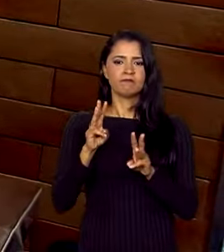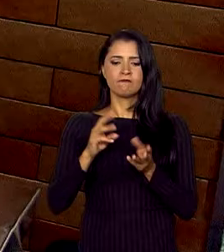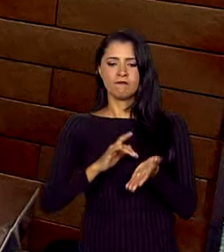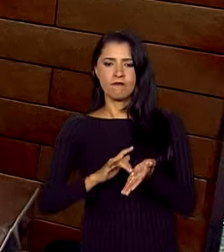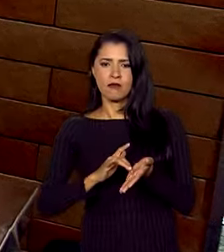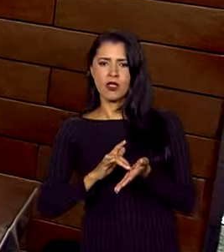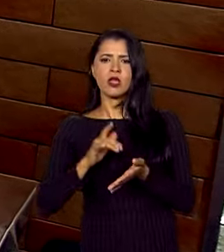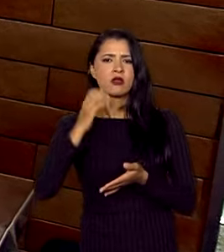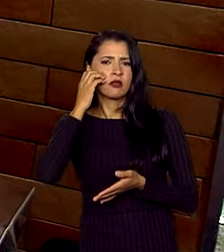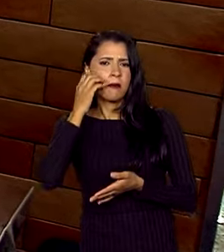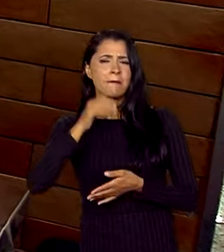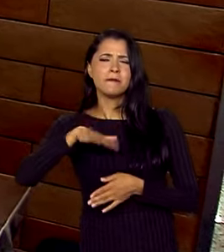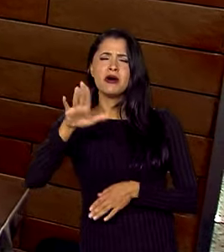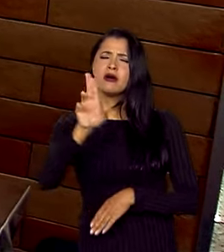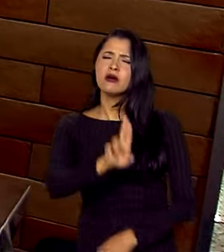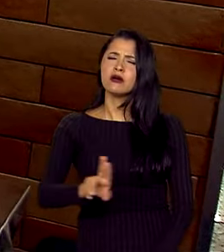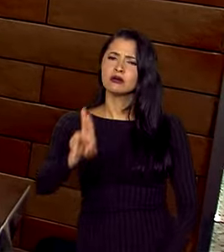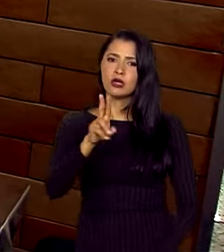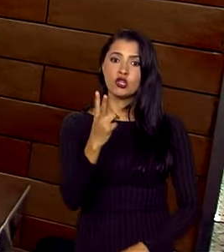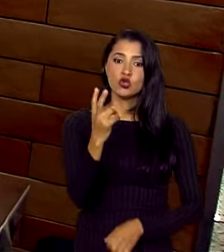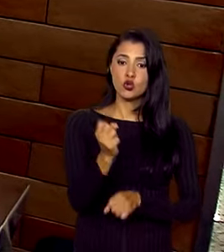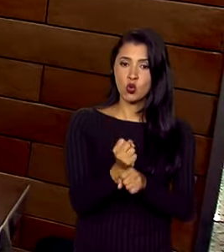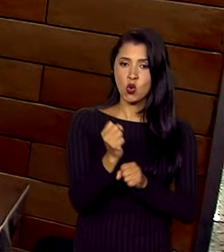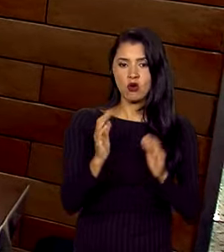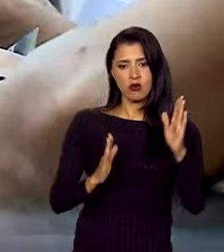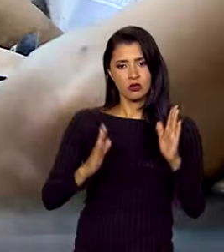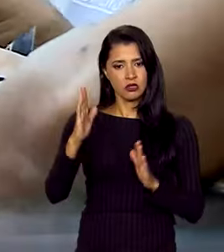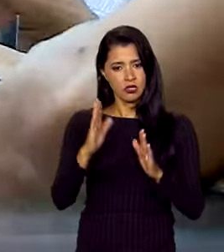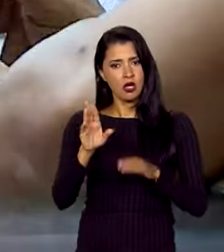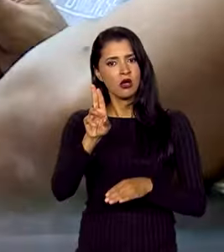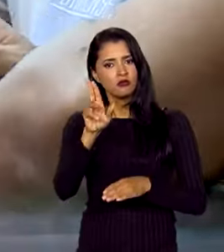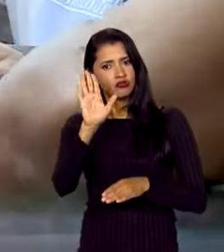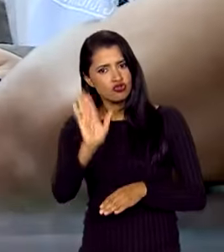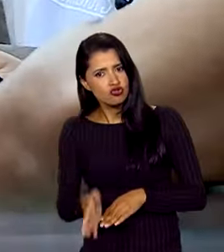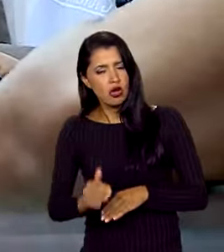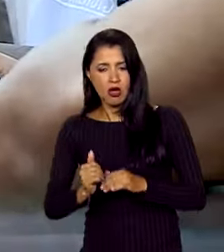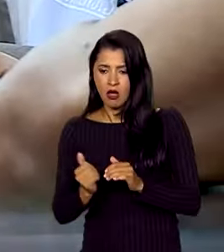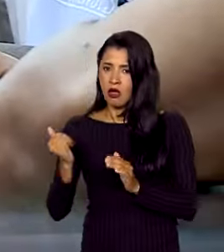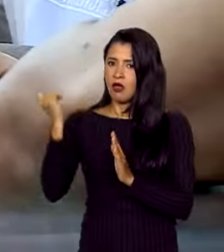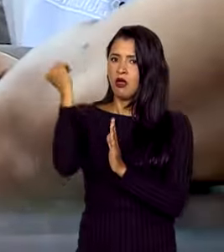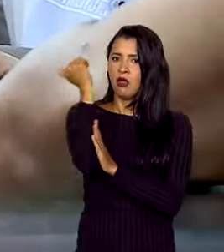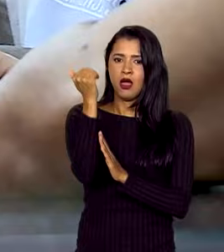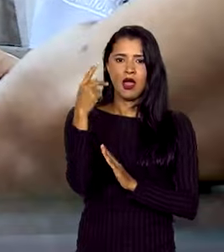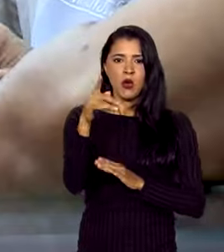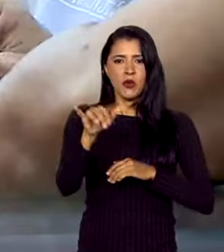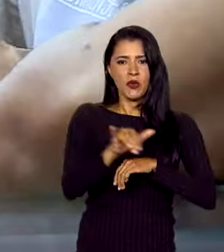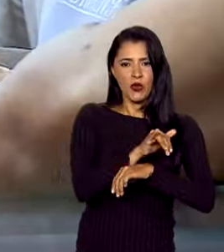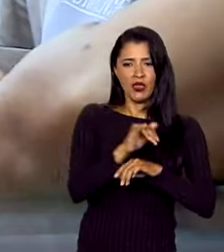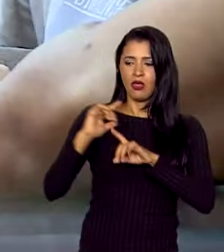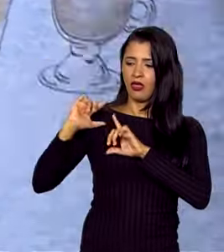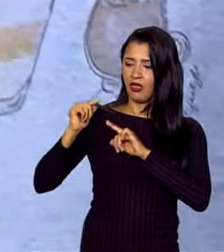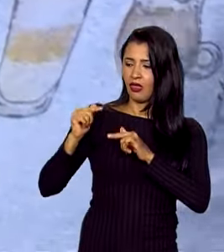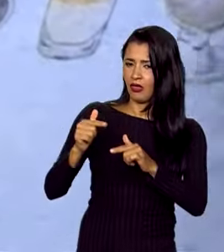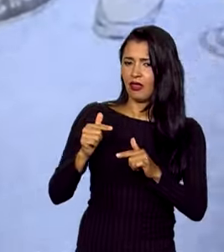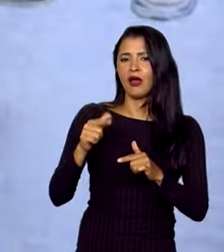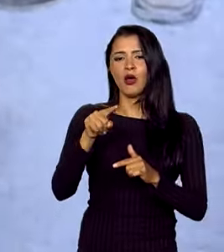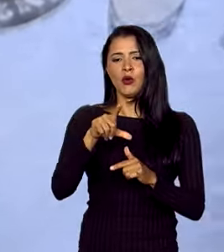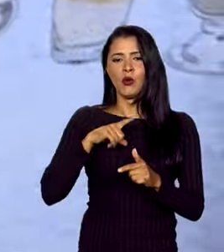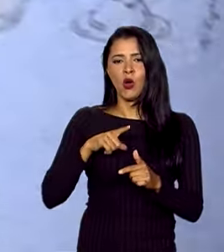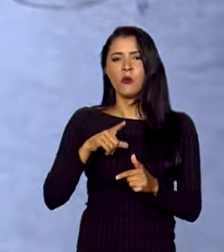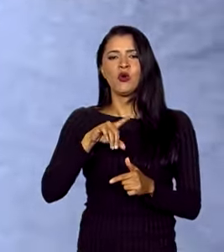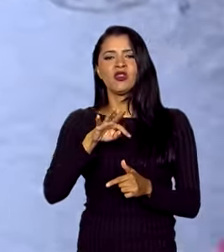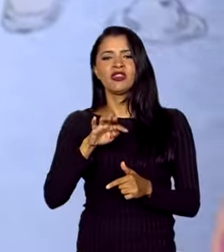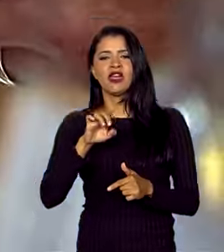pelos brasileiros. Em 2 anos de funcionamento, ele já superou os métodos tradicionais, como